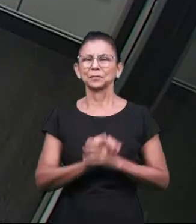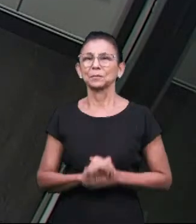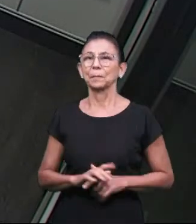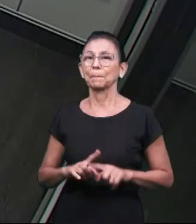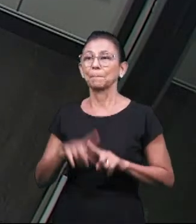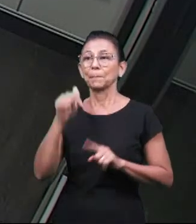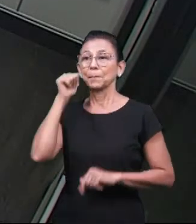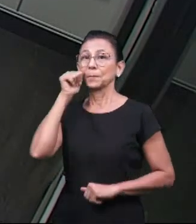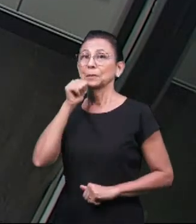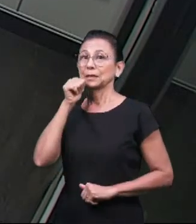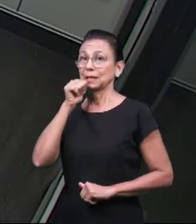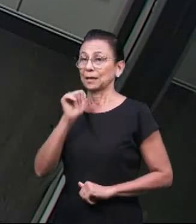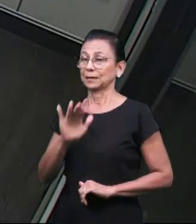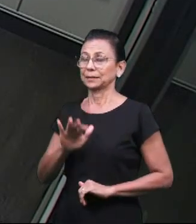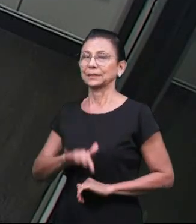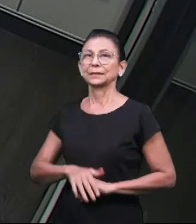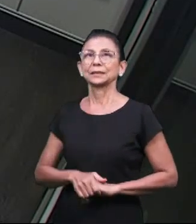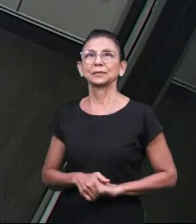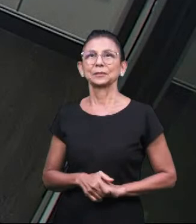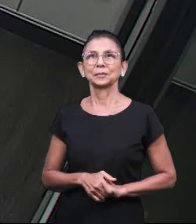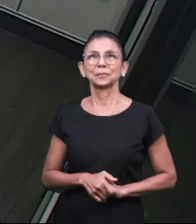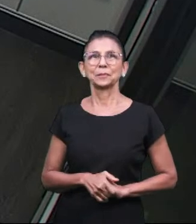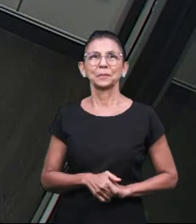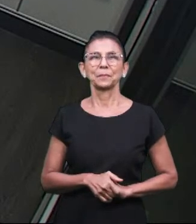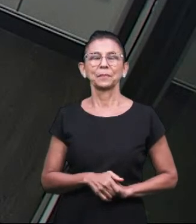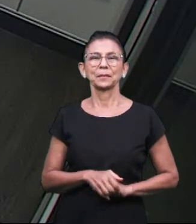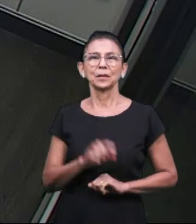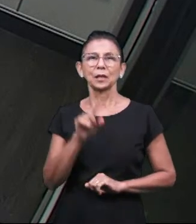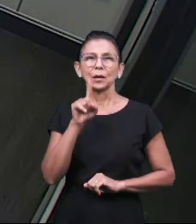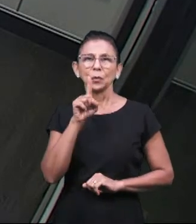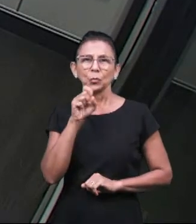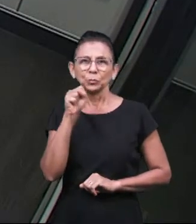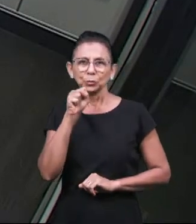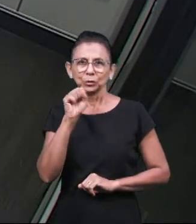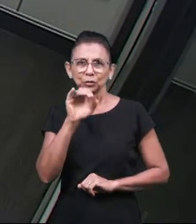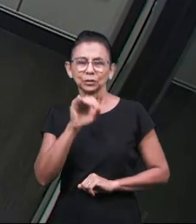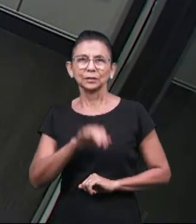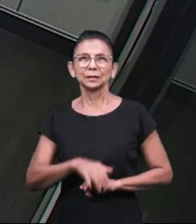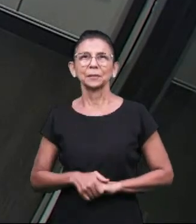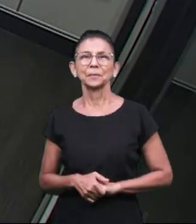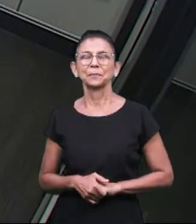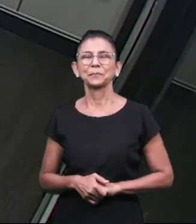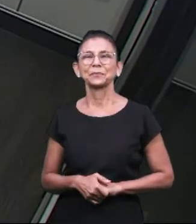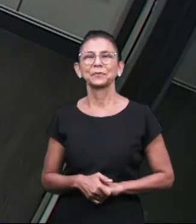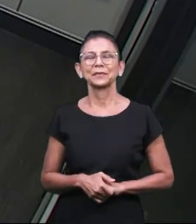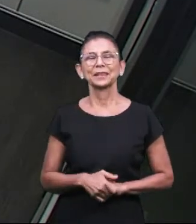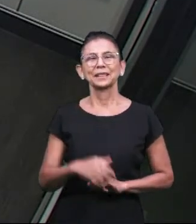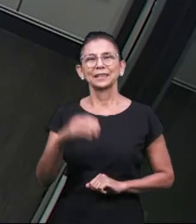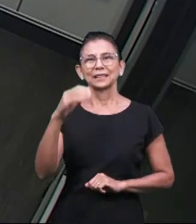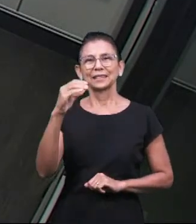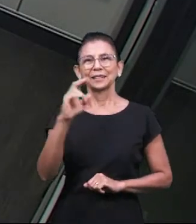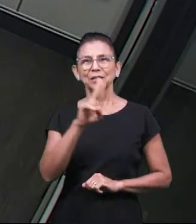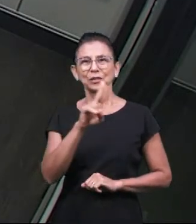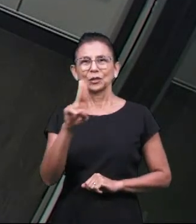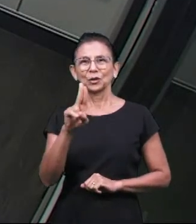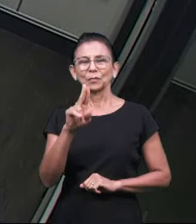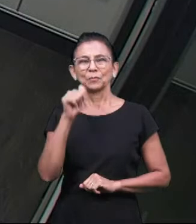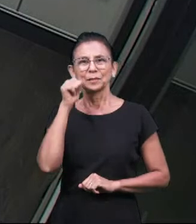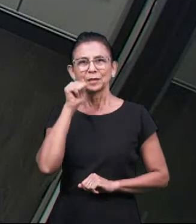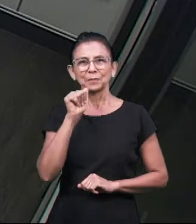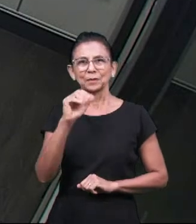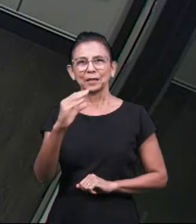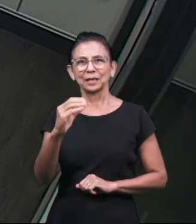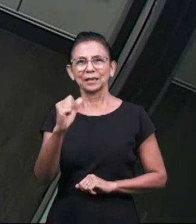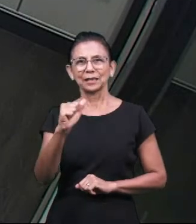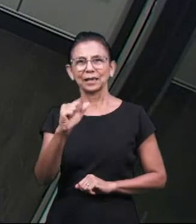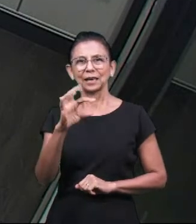me lembro, tá faltando ainda um pouquinho, só um minutinho. Eu lembro de Dona Catulina. Catulina era uma anciã na igreja de Vila